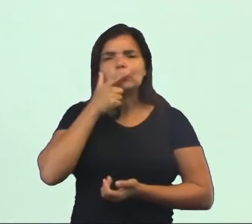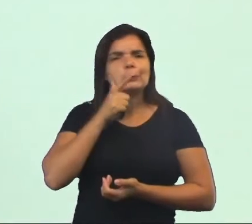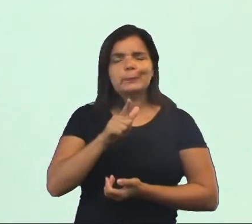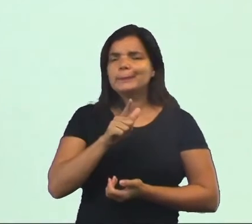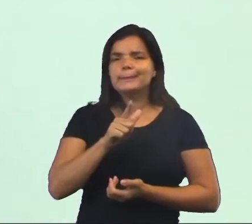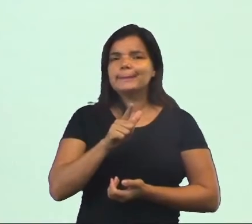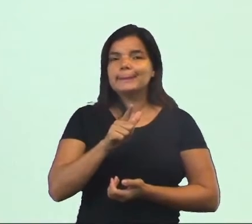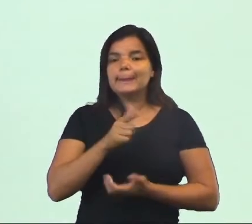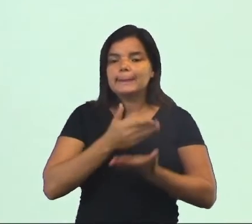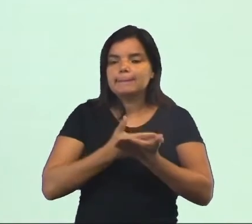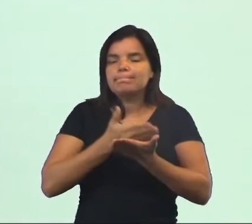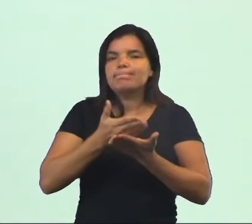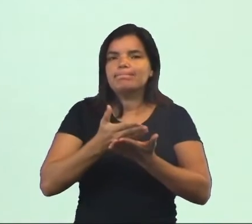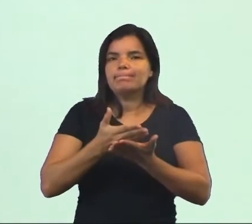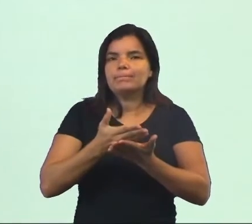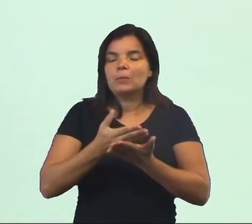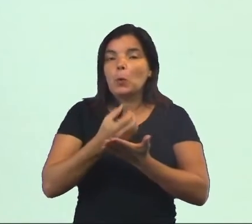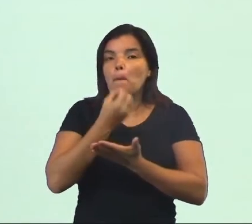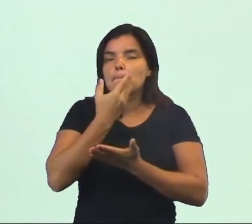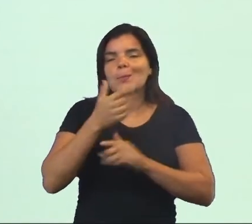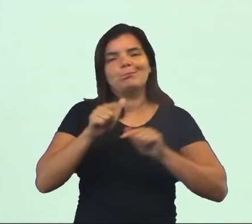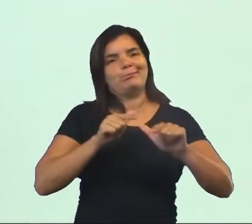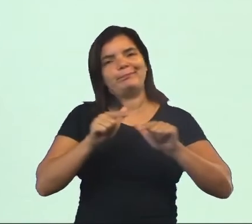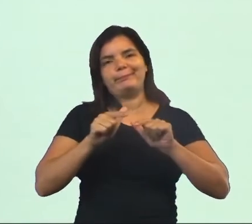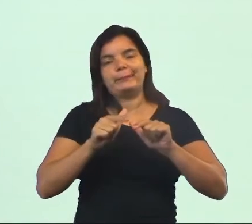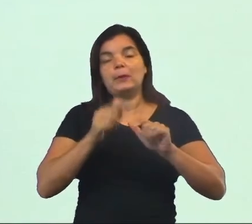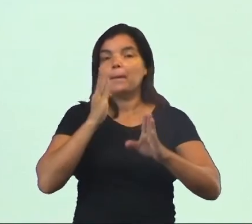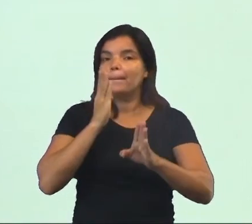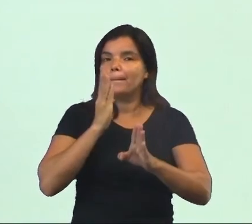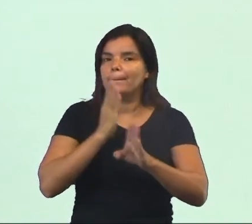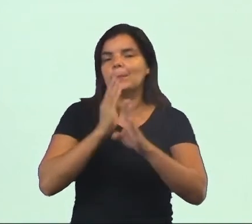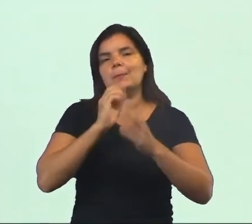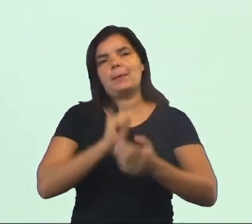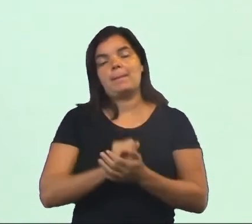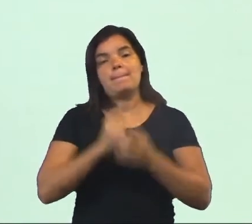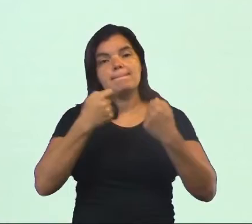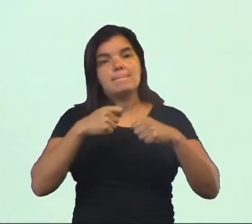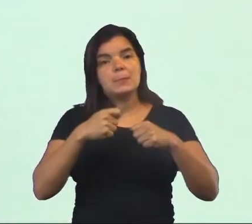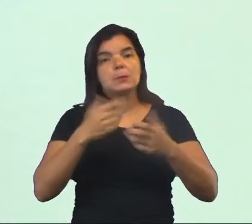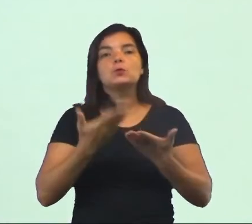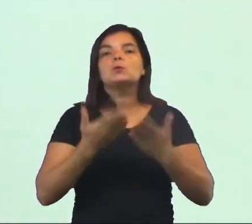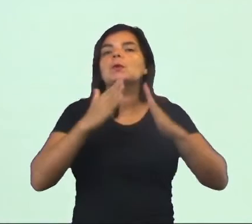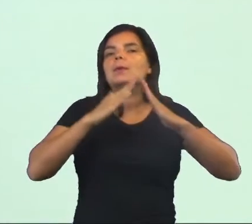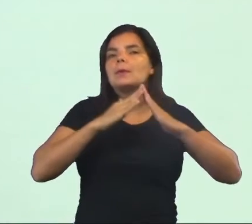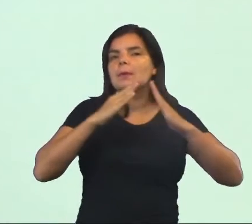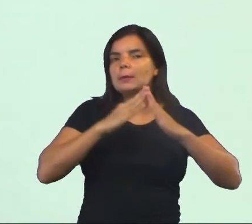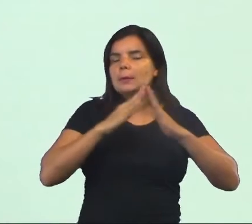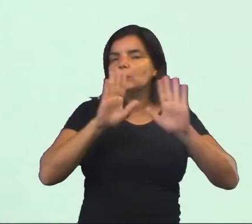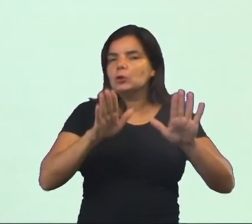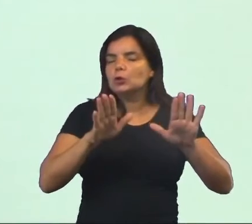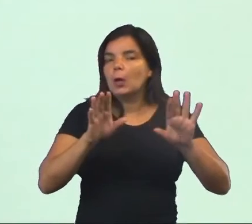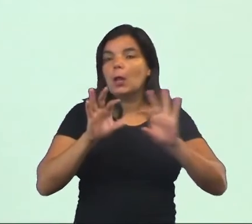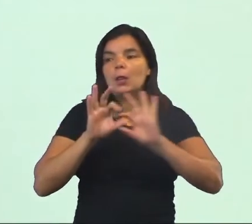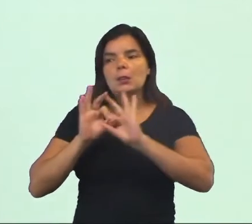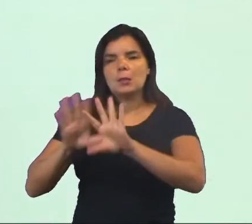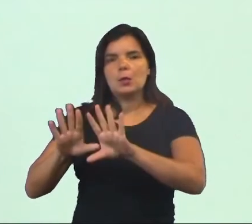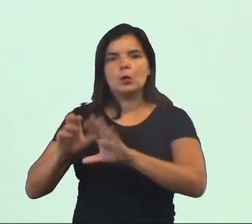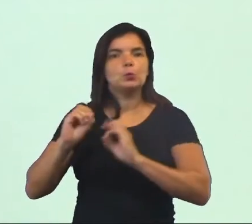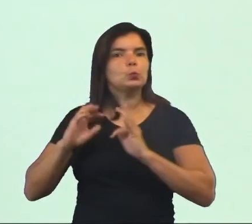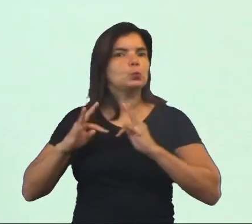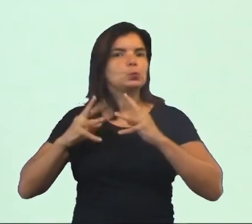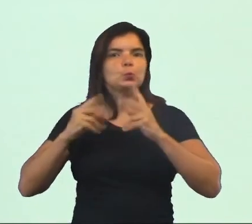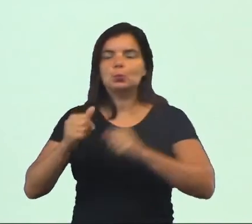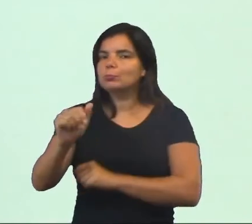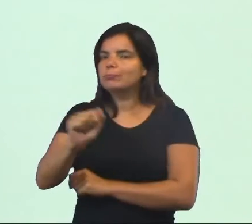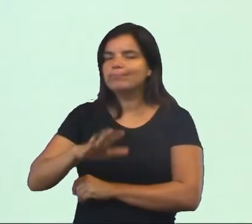conseguem inicialmente um bom emprego. E por conta disso, elas precisam estabelecer suas moradias. Já deixaram tudo que tinham no campo, não